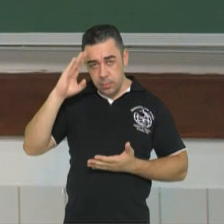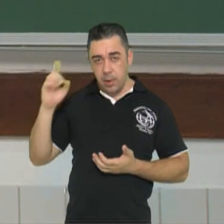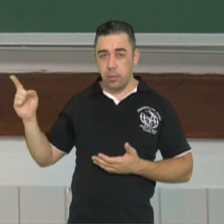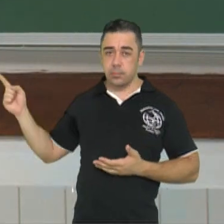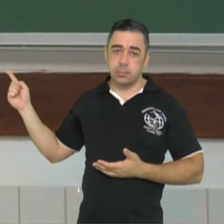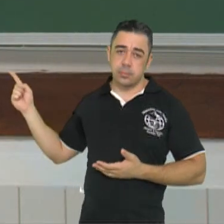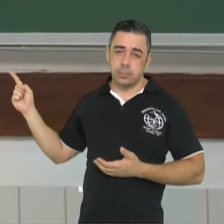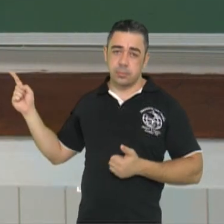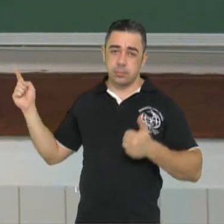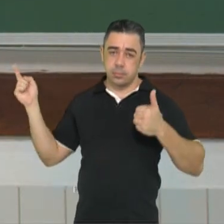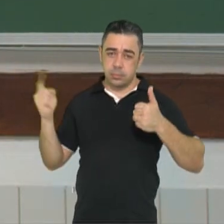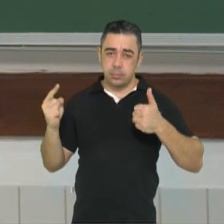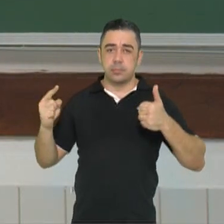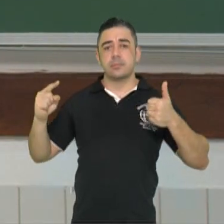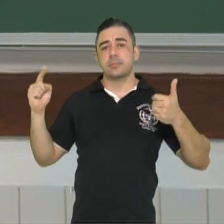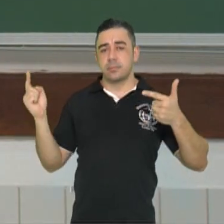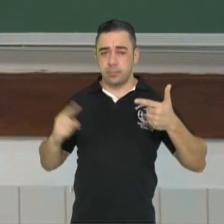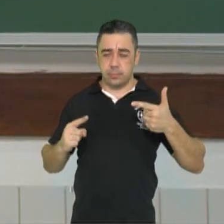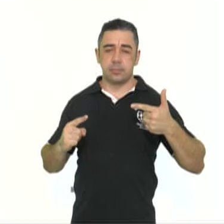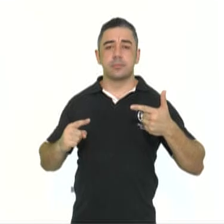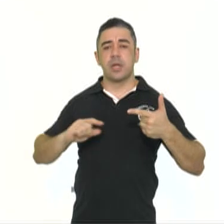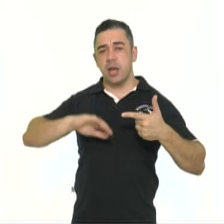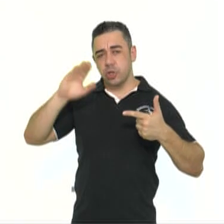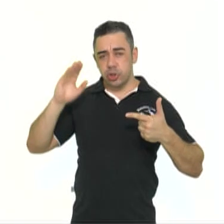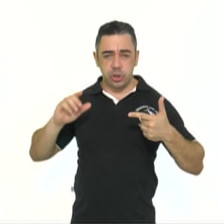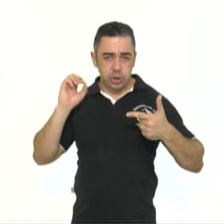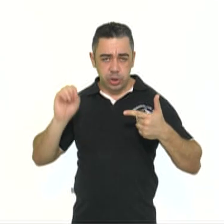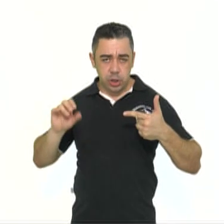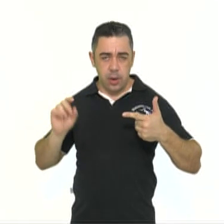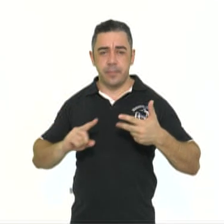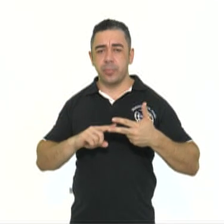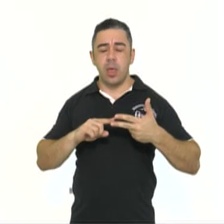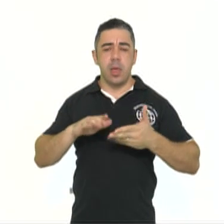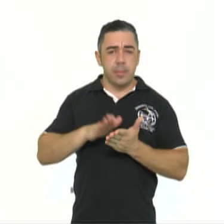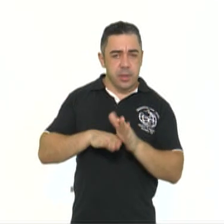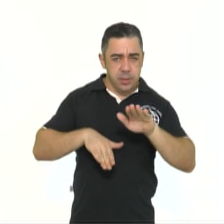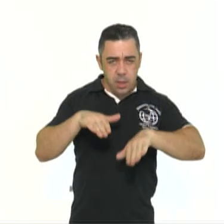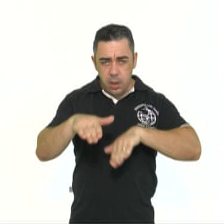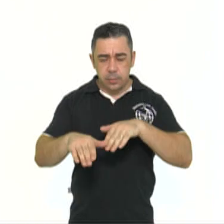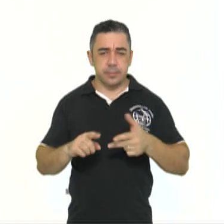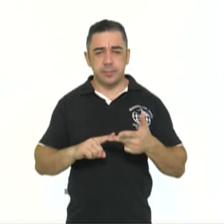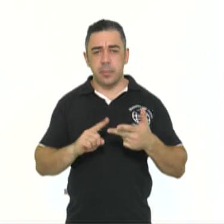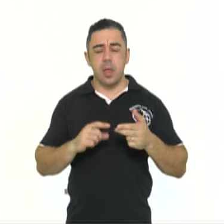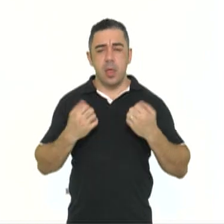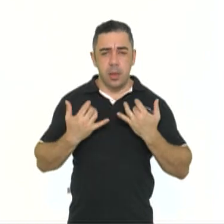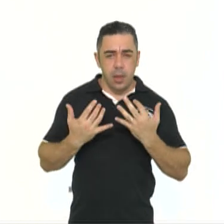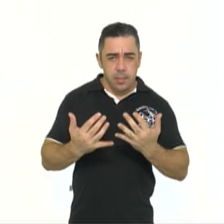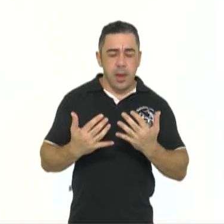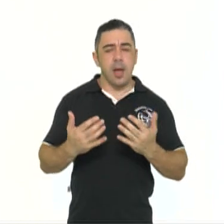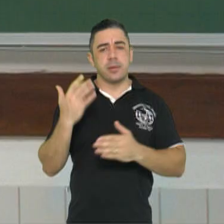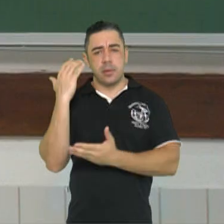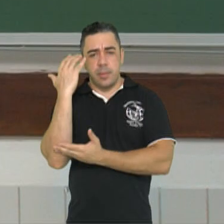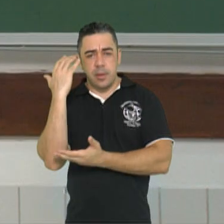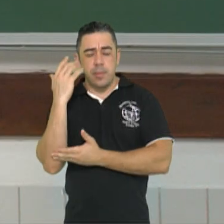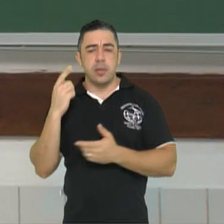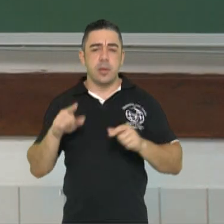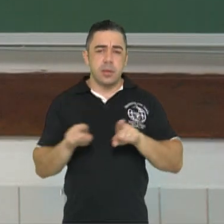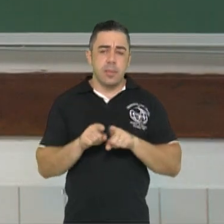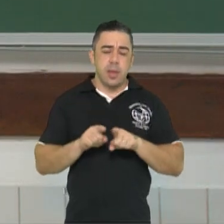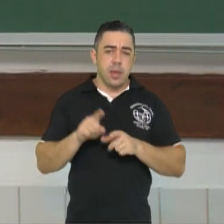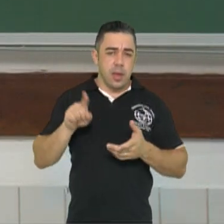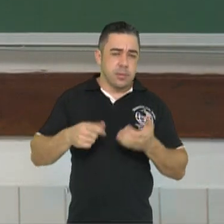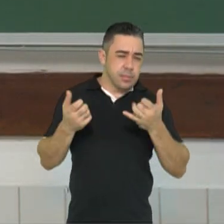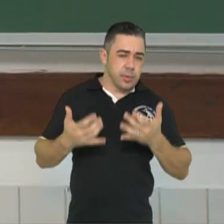erosão, falou dos lixões, compactação do solo, comentou um pouco sobre desmatamento e queimada, monocultura e compactação,